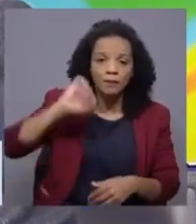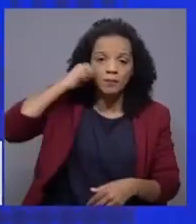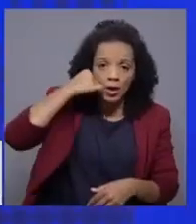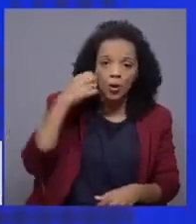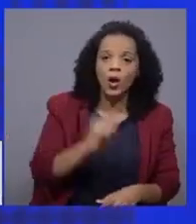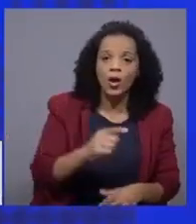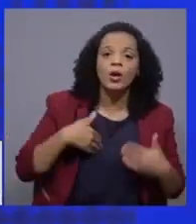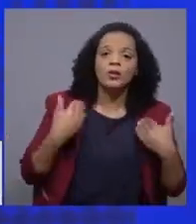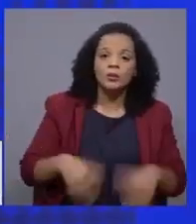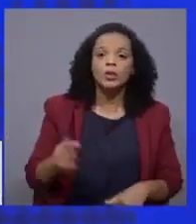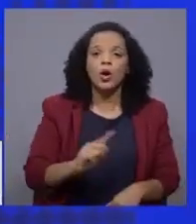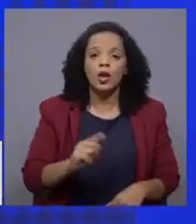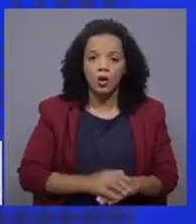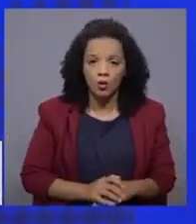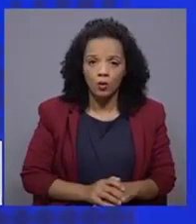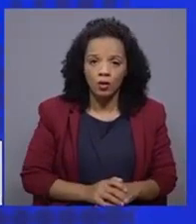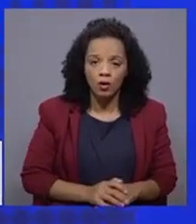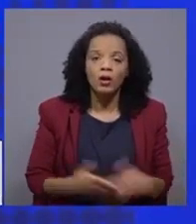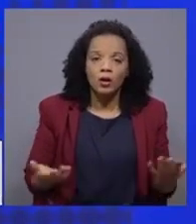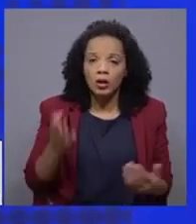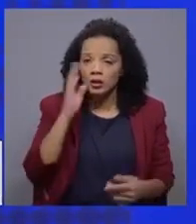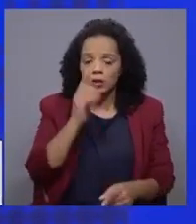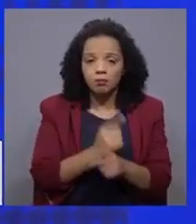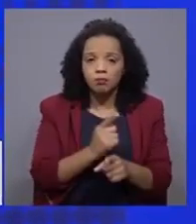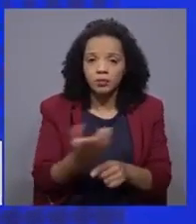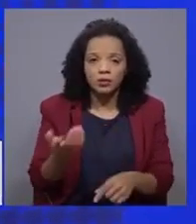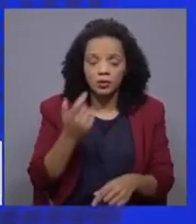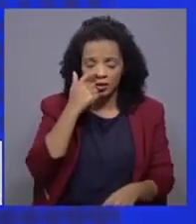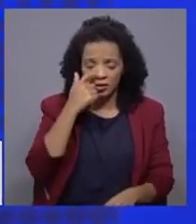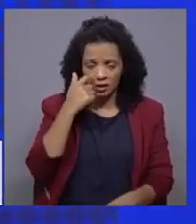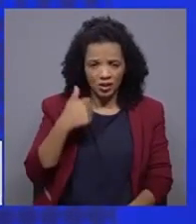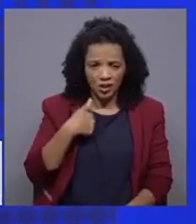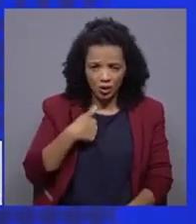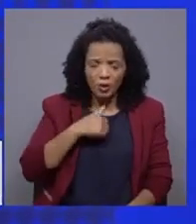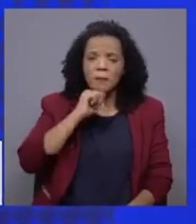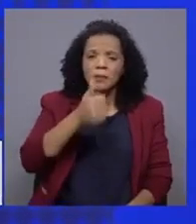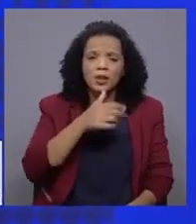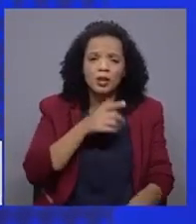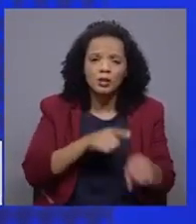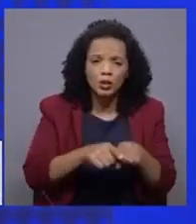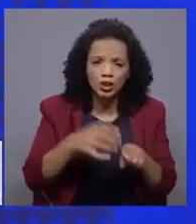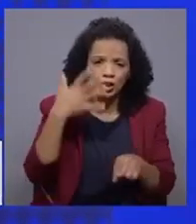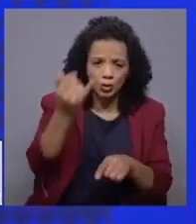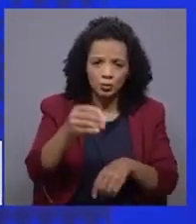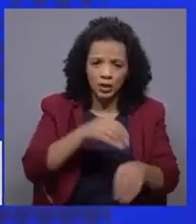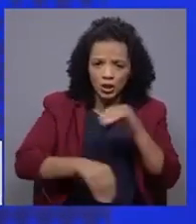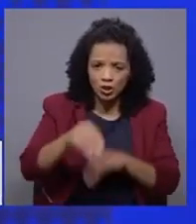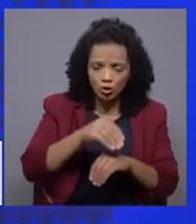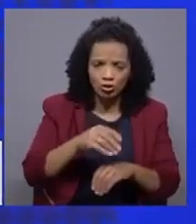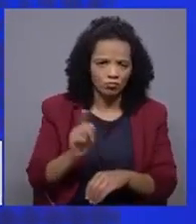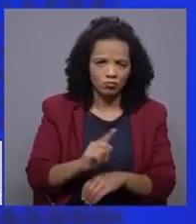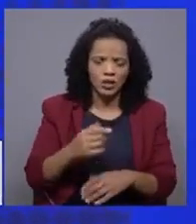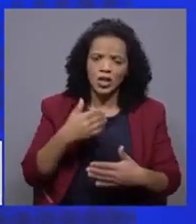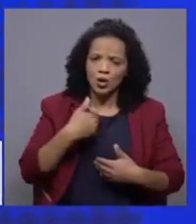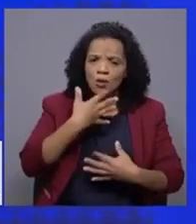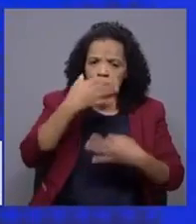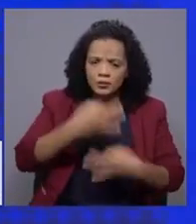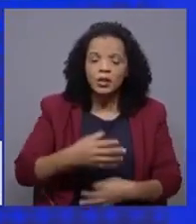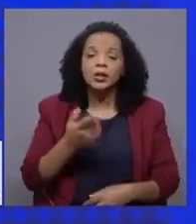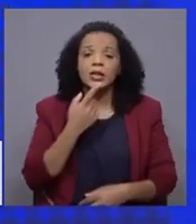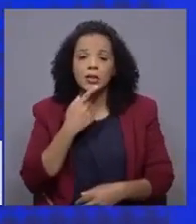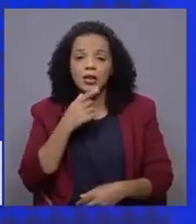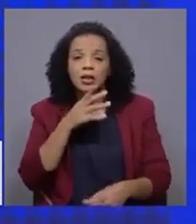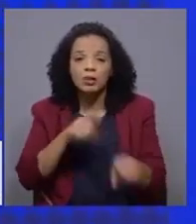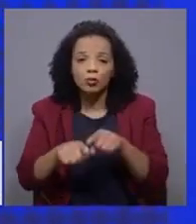não? Demite-se ou não? Ouça, a minha resposta é simples. Eu nem sequer considero o cenário de perder deputados nas próximas eleições do dia 30 de janeiro. Eu estou absolutamente convencido. Portanto, não vai